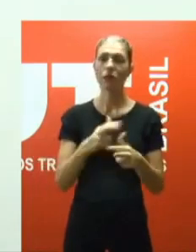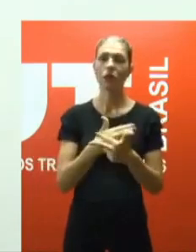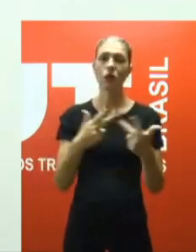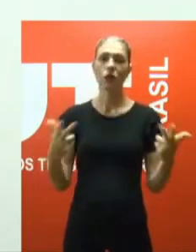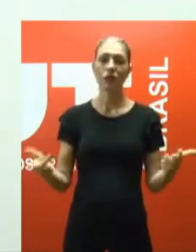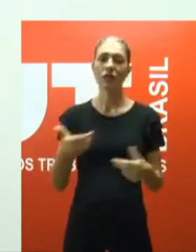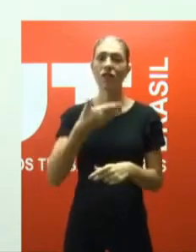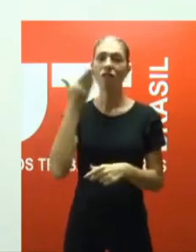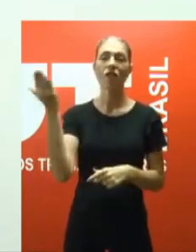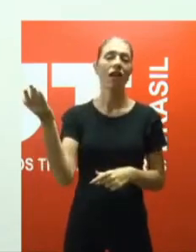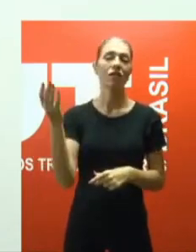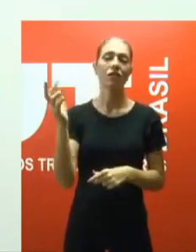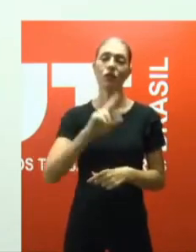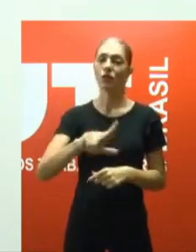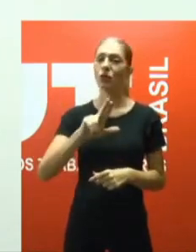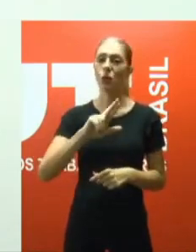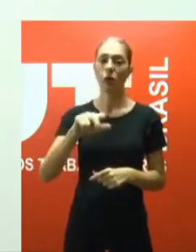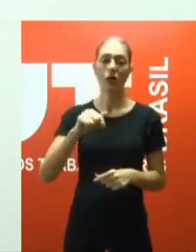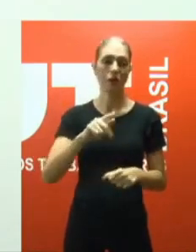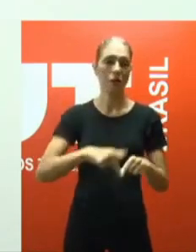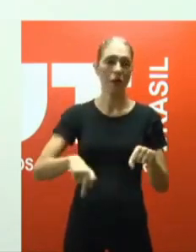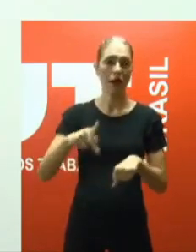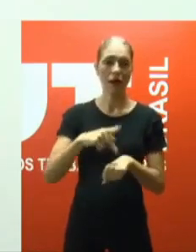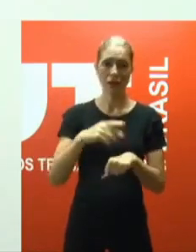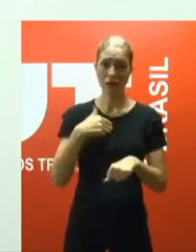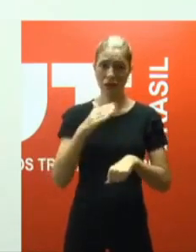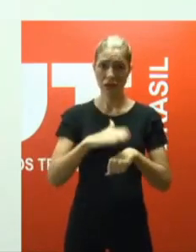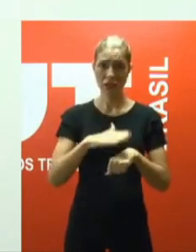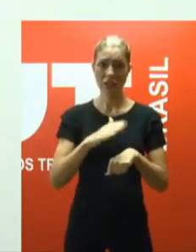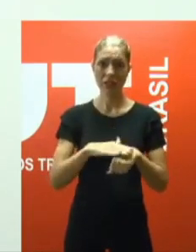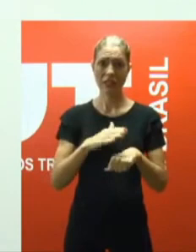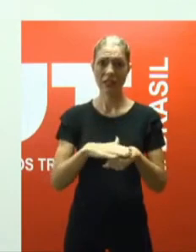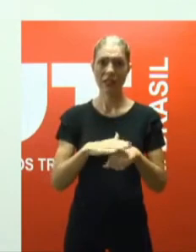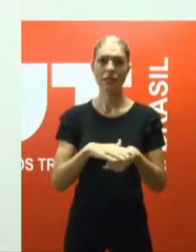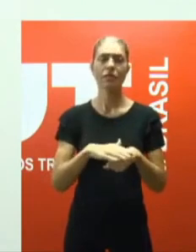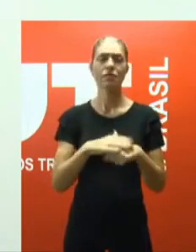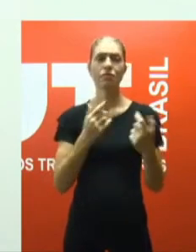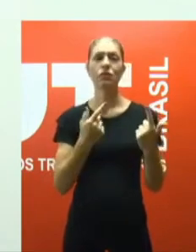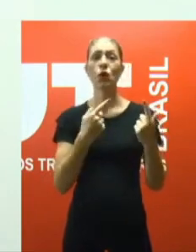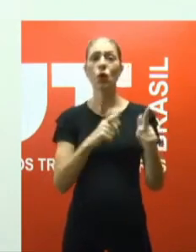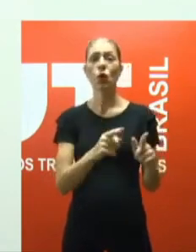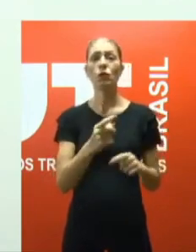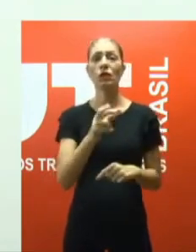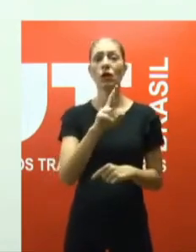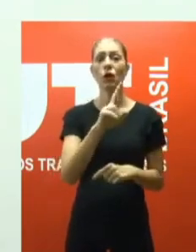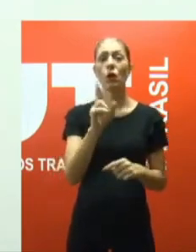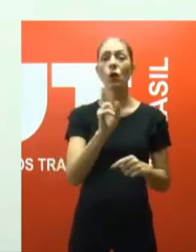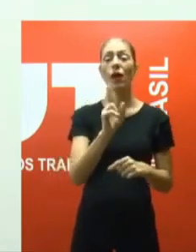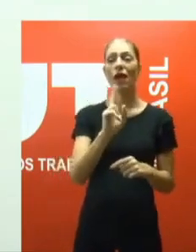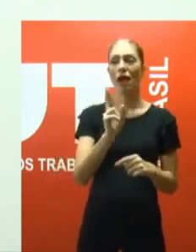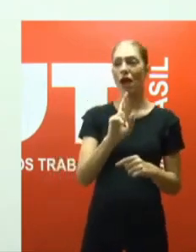gente desmontar isso. Eu fiz campanha contra o real. Falar mal do real naquele